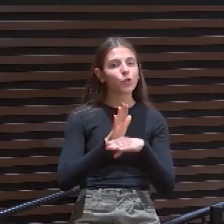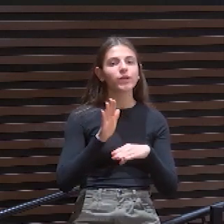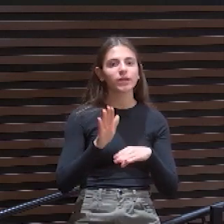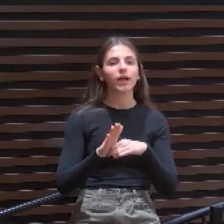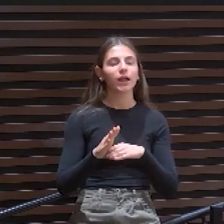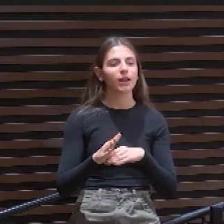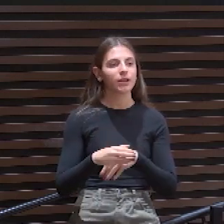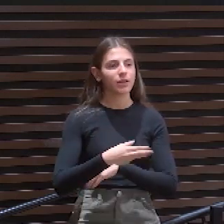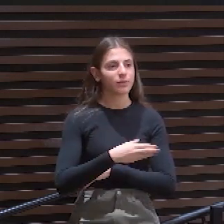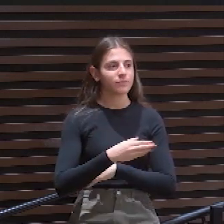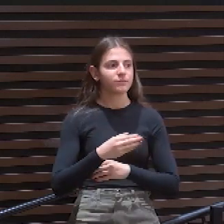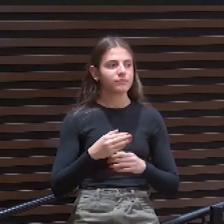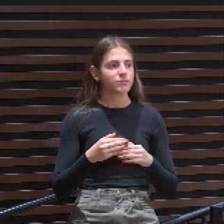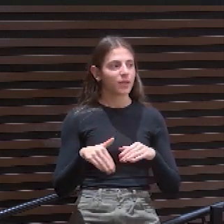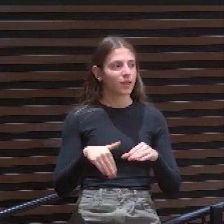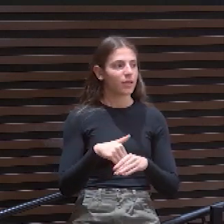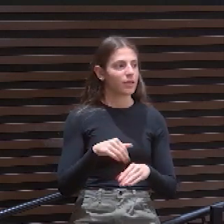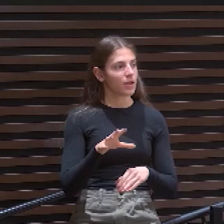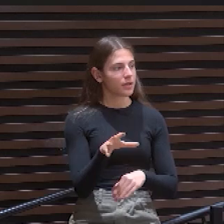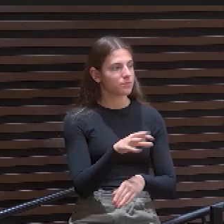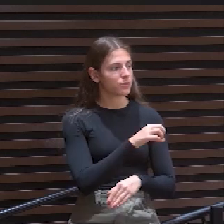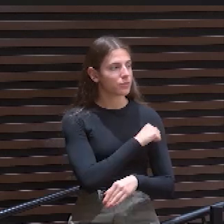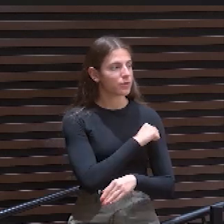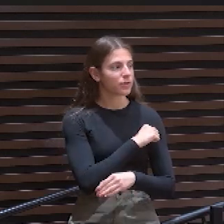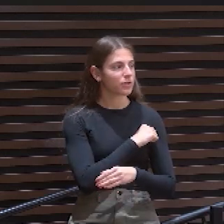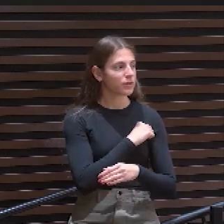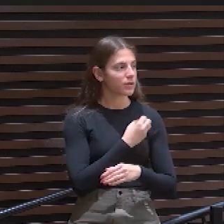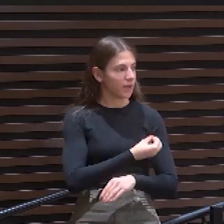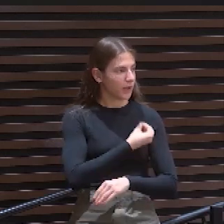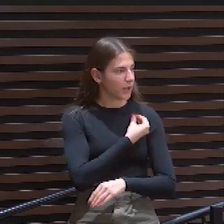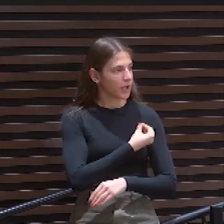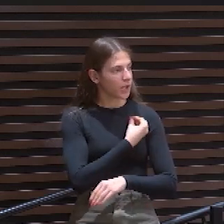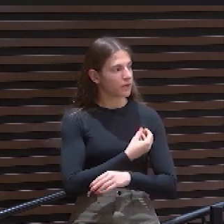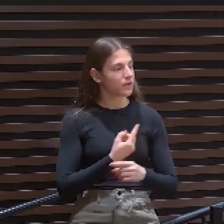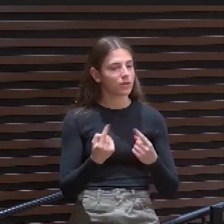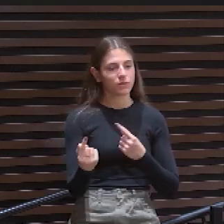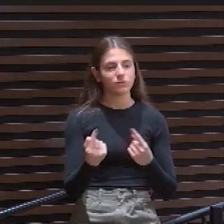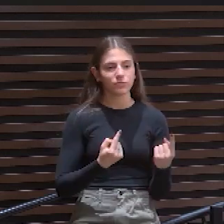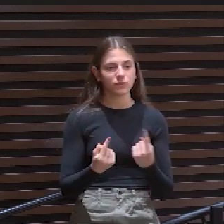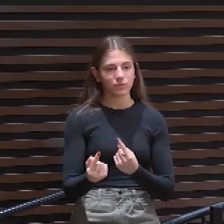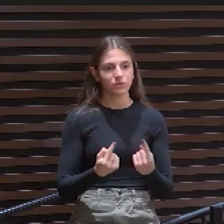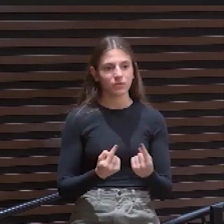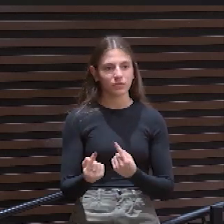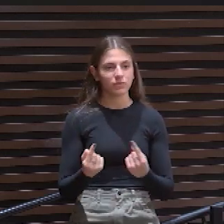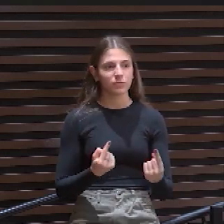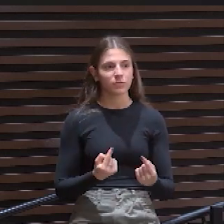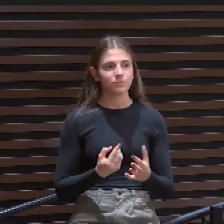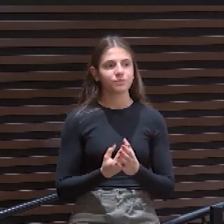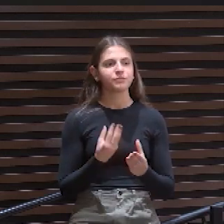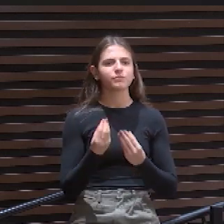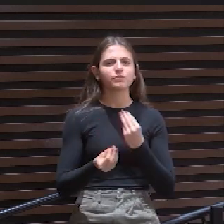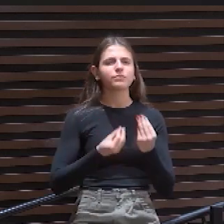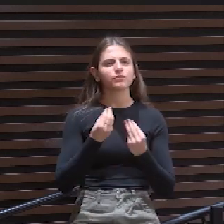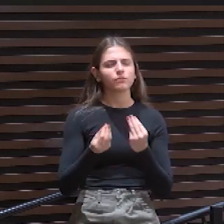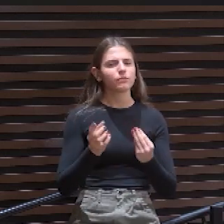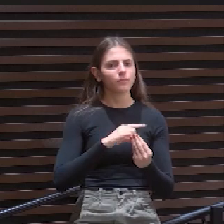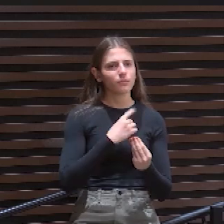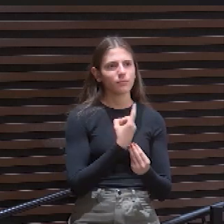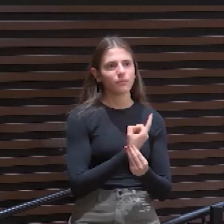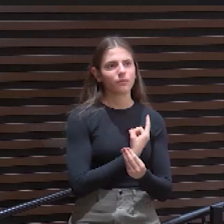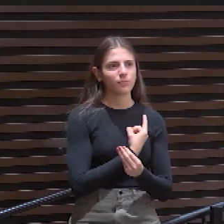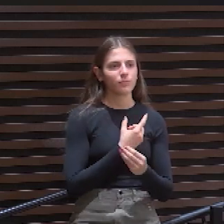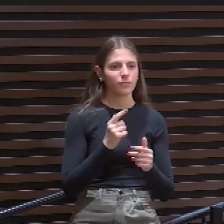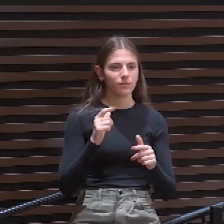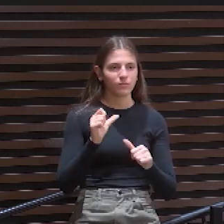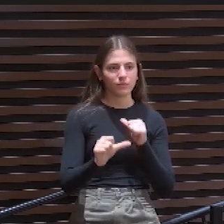roupa suja e lavar pés uns dos outros. E como é que nós vamos tornar isso